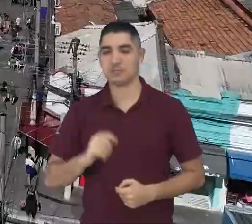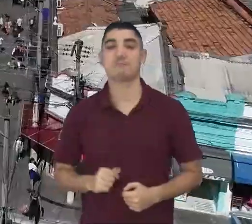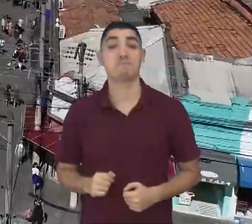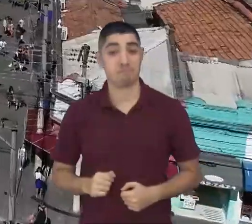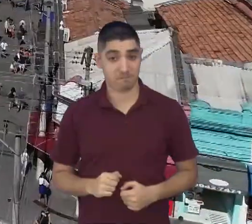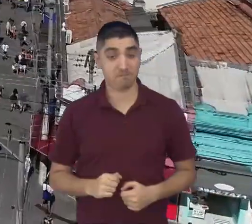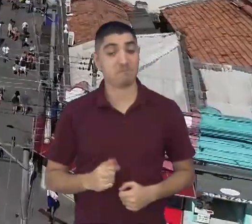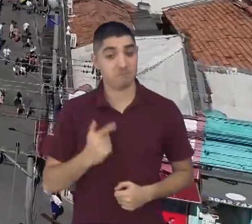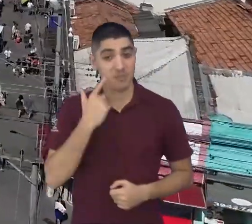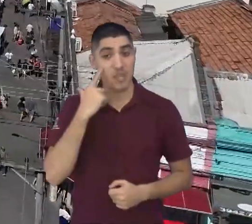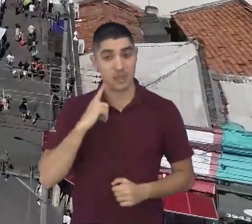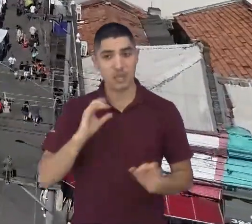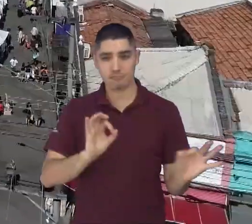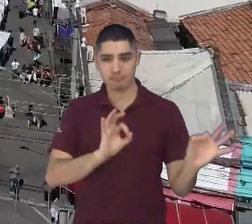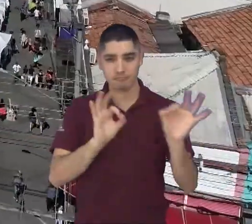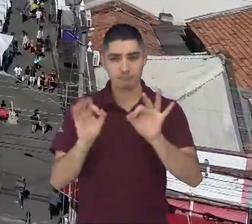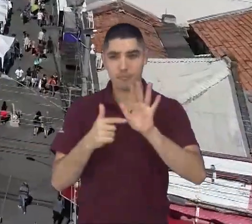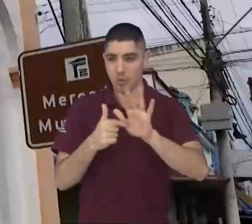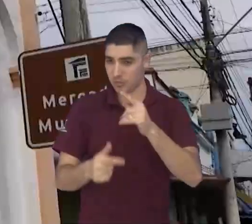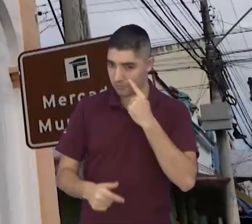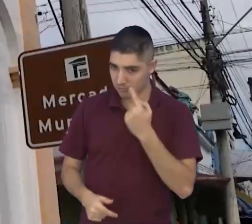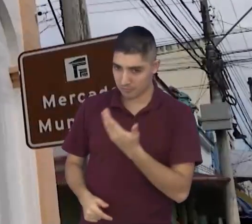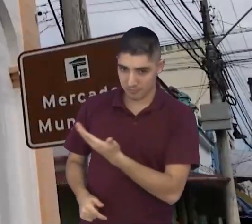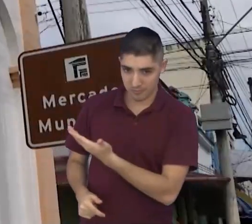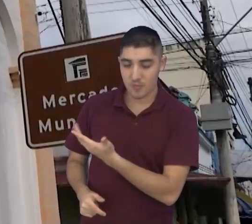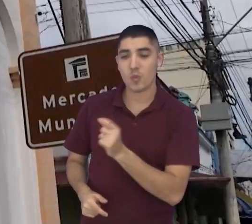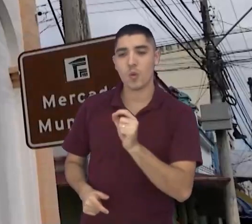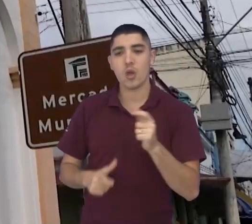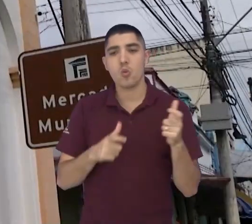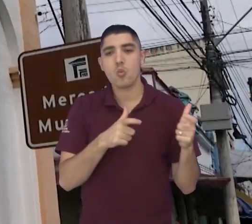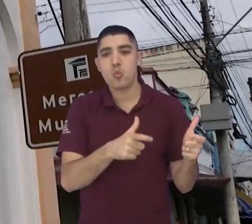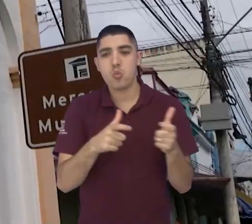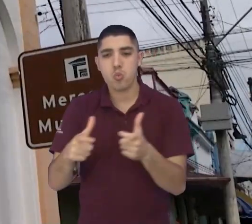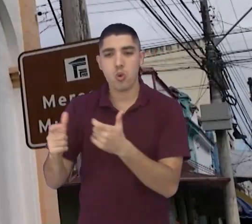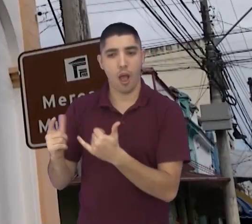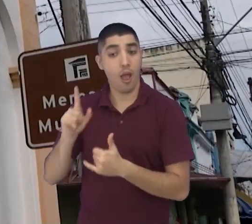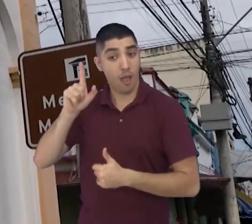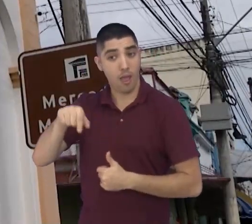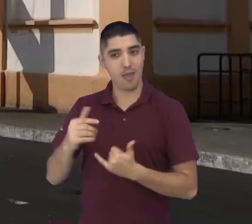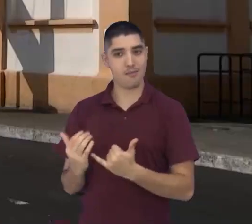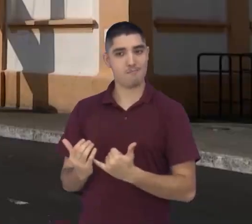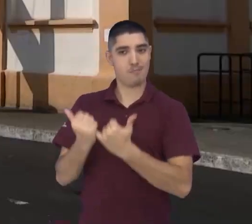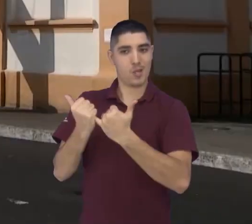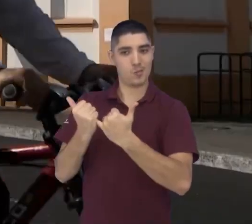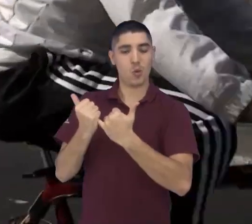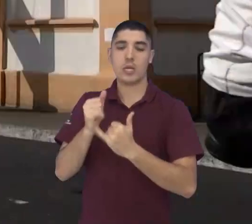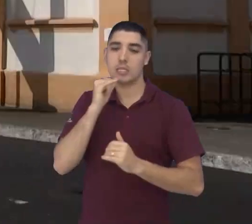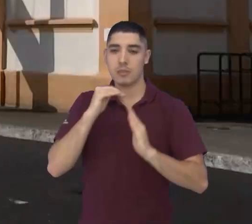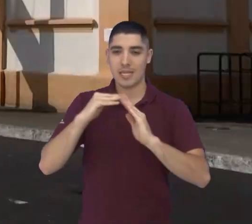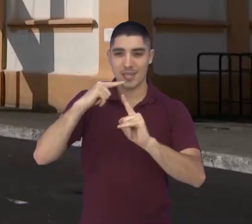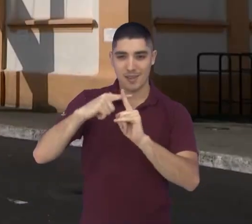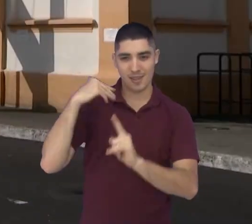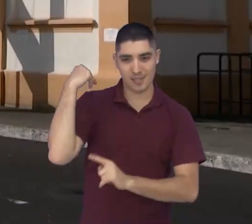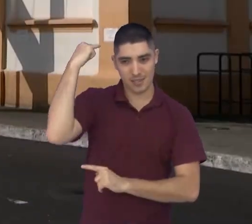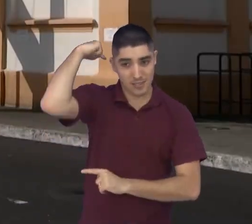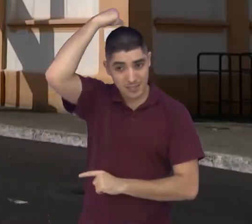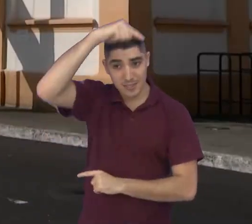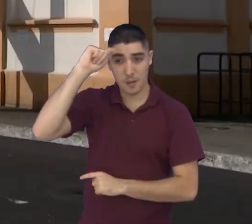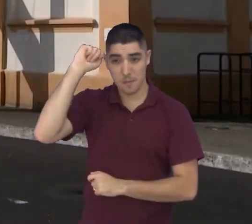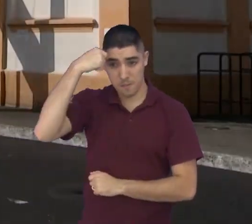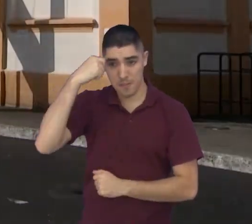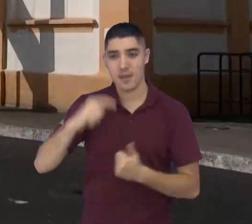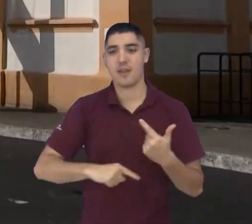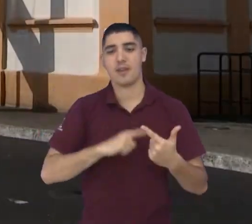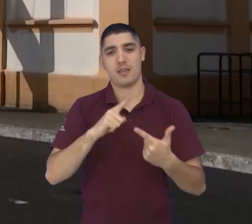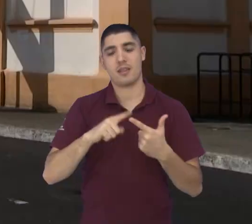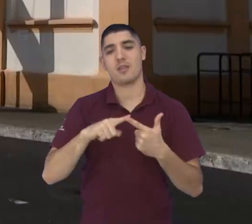mostrando algumas imagens também sobre alguns patrimônios aqui da cidade, a Igreja São Benedito, Capela,